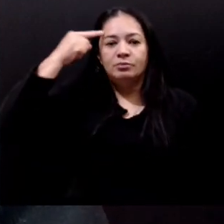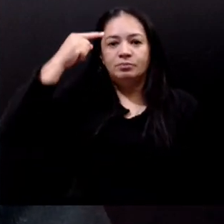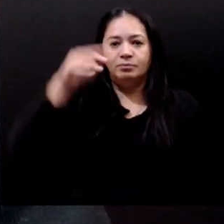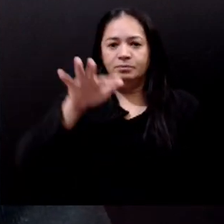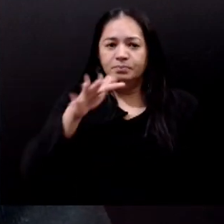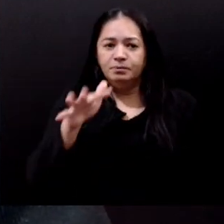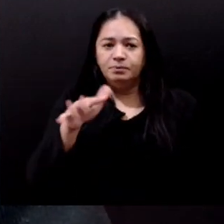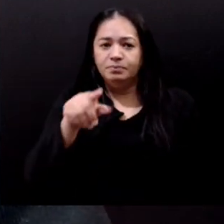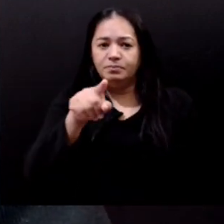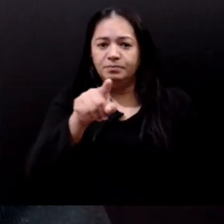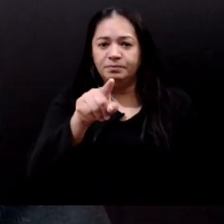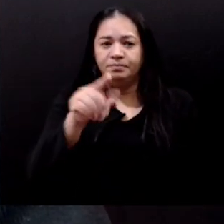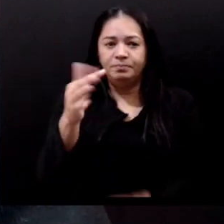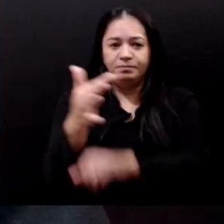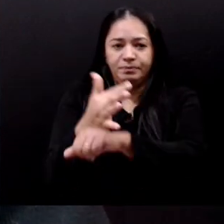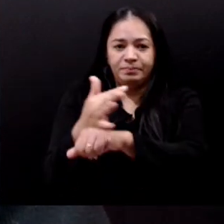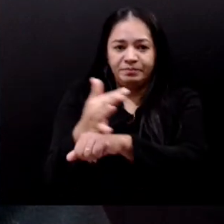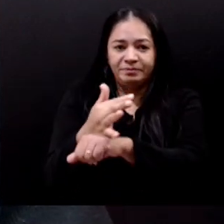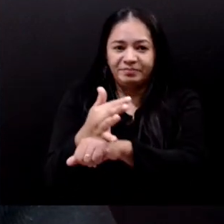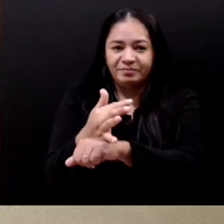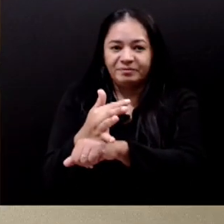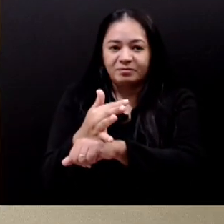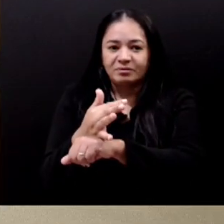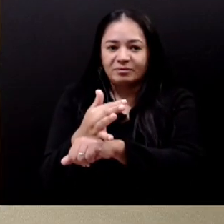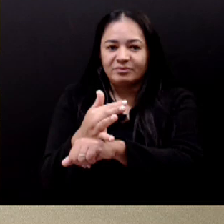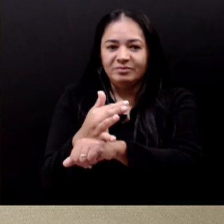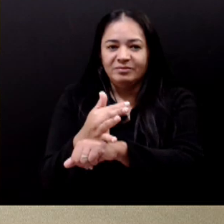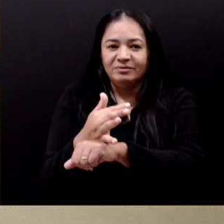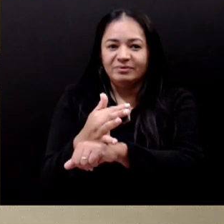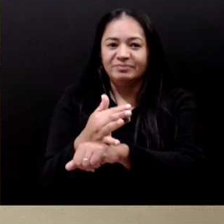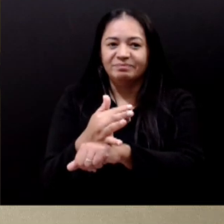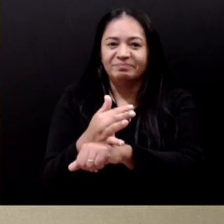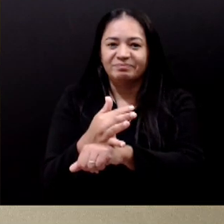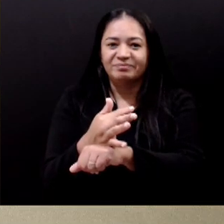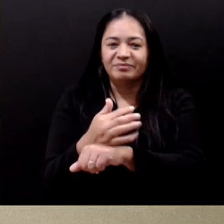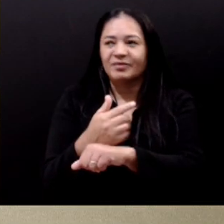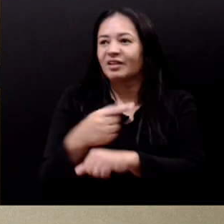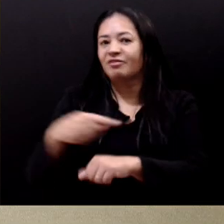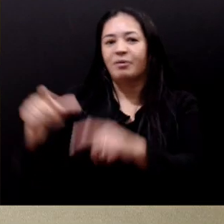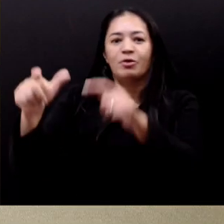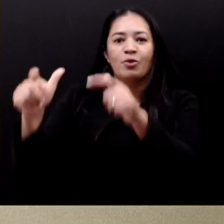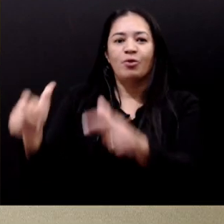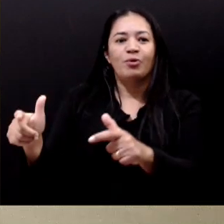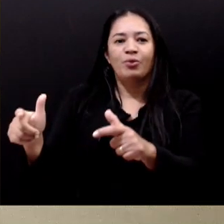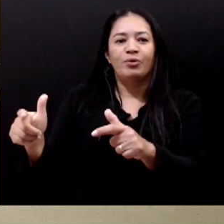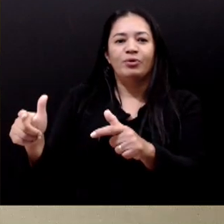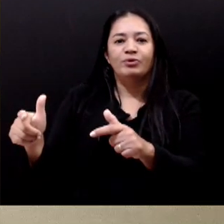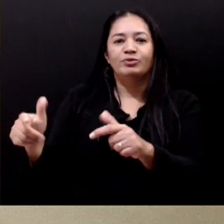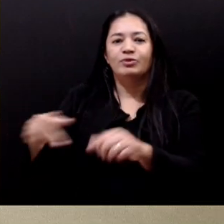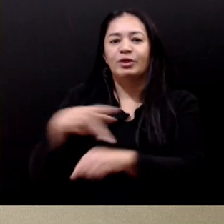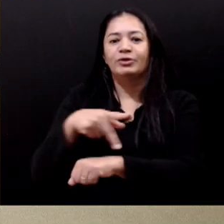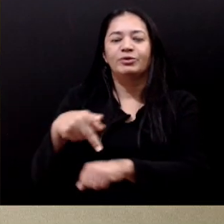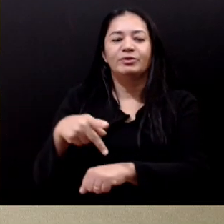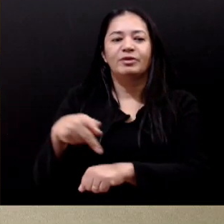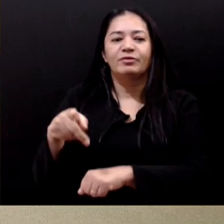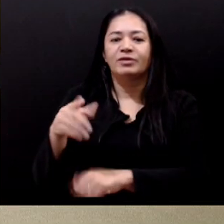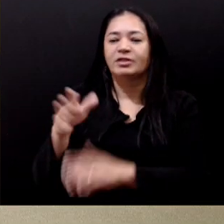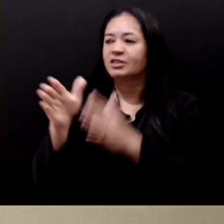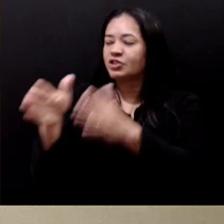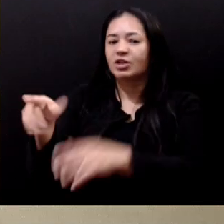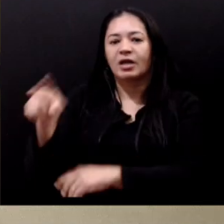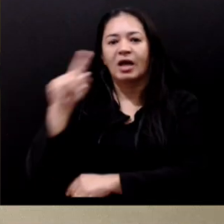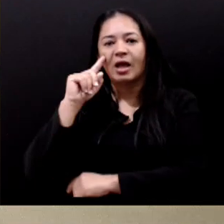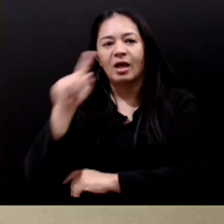é um perigo muito grande, né, Jéssica, que você vai para uma área do país, e você chega lá, tem aquelas comidas típicas,